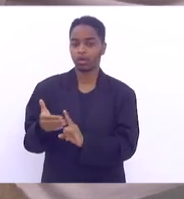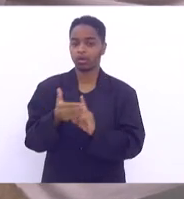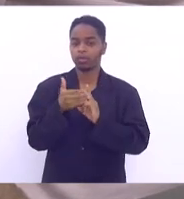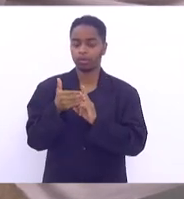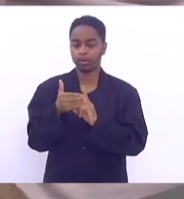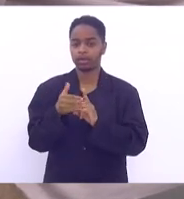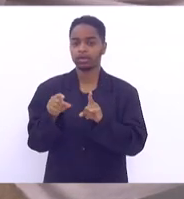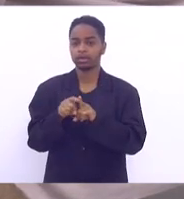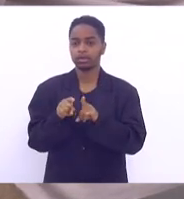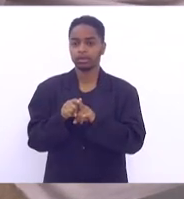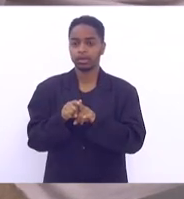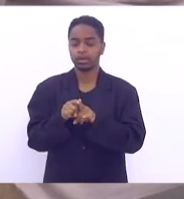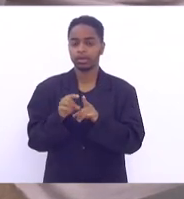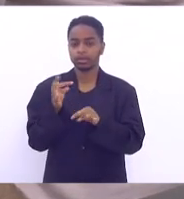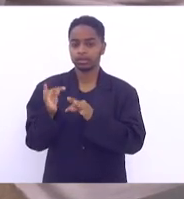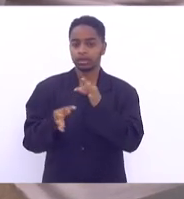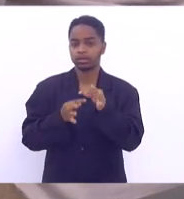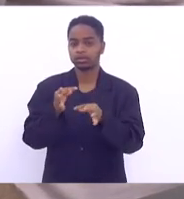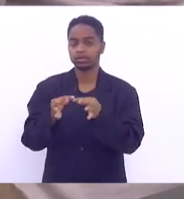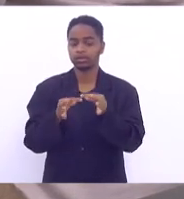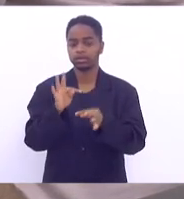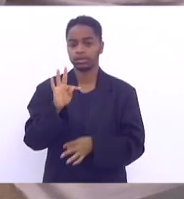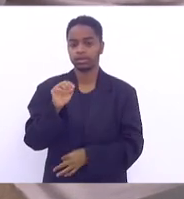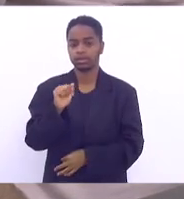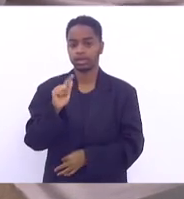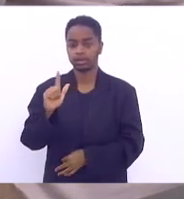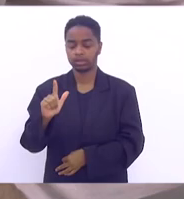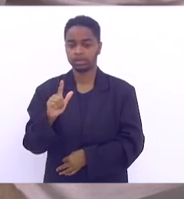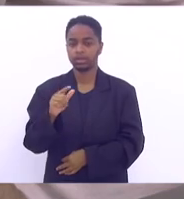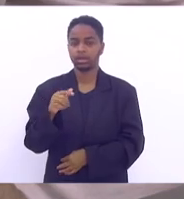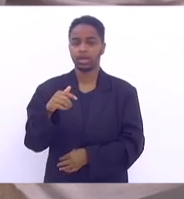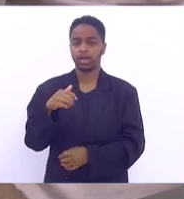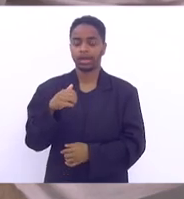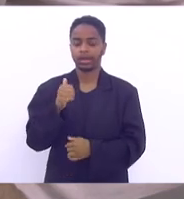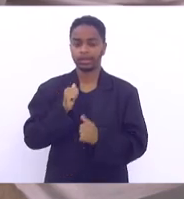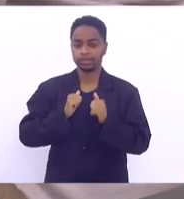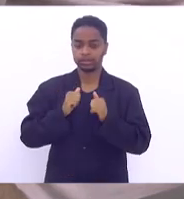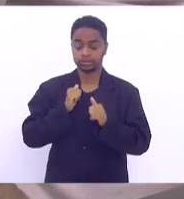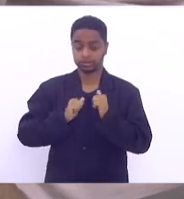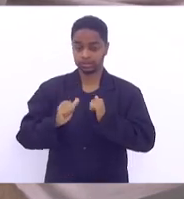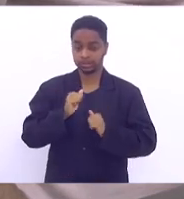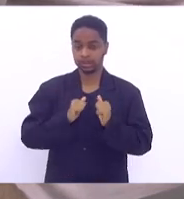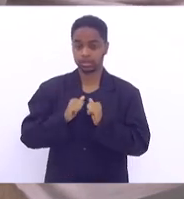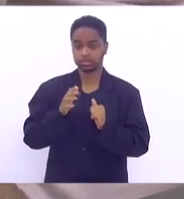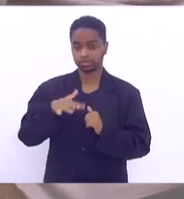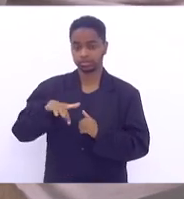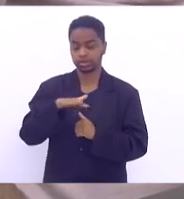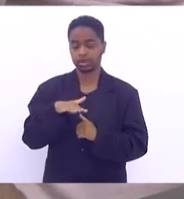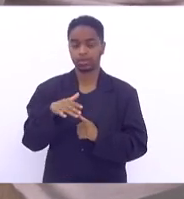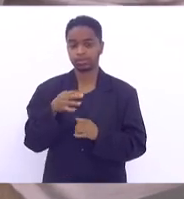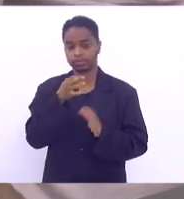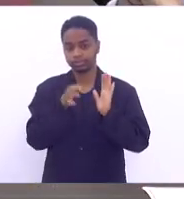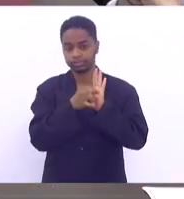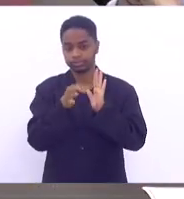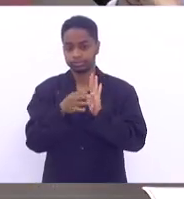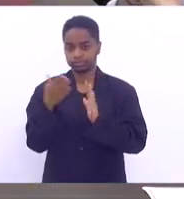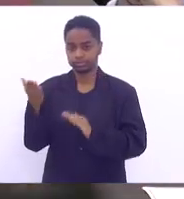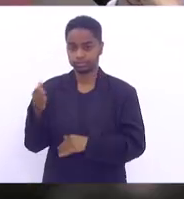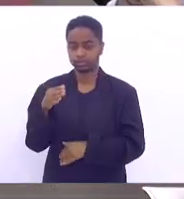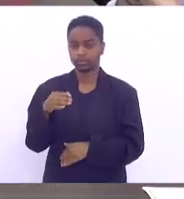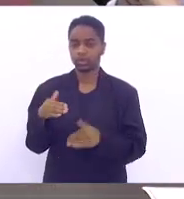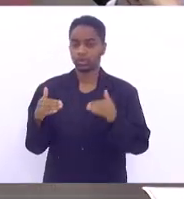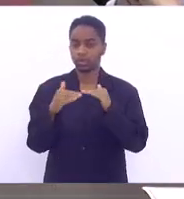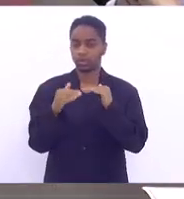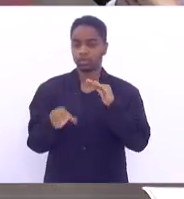do transtorno da ansiedade generalizada, TAG, no âmbito do Estado do Rio de Janeiro. Para parecer, deputado Fred Pacheco. Parecer é favorável às emendas